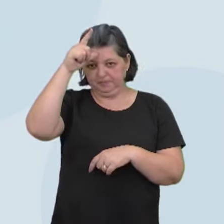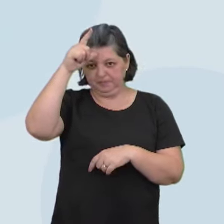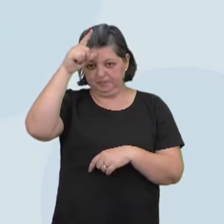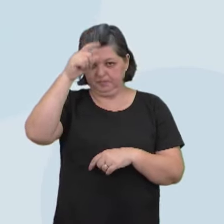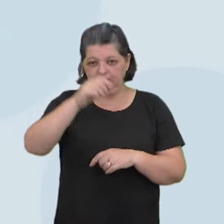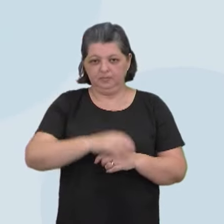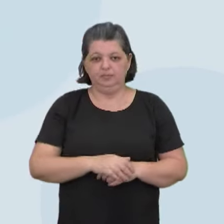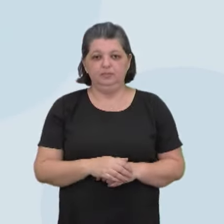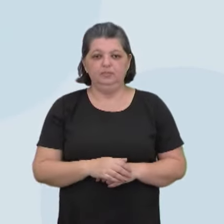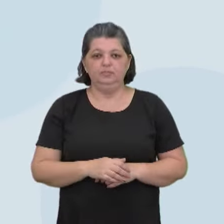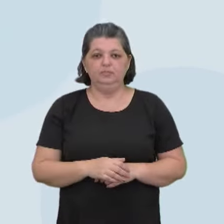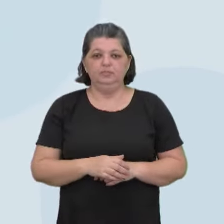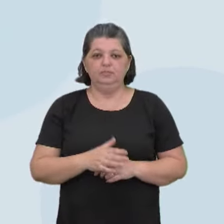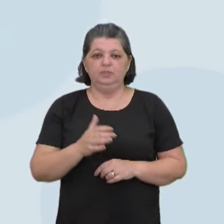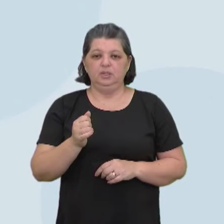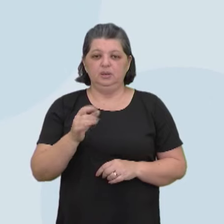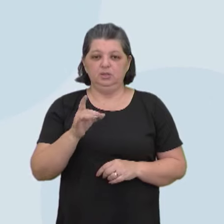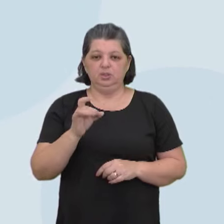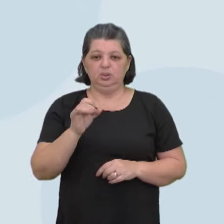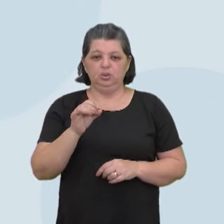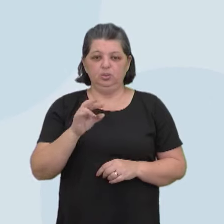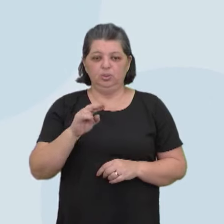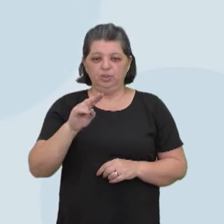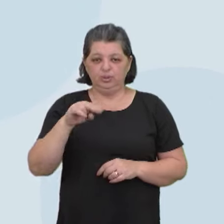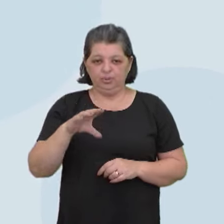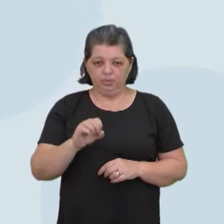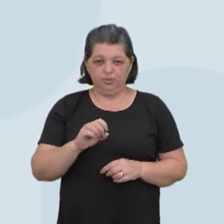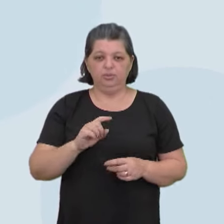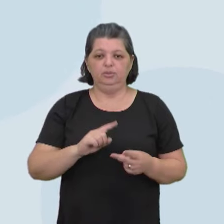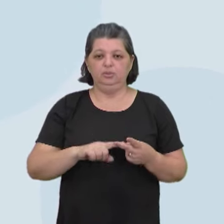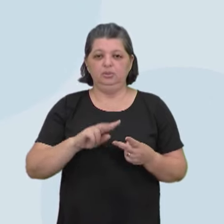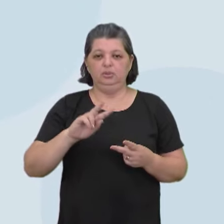o Horkheimer e o Adorno, lá em